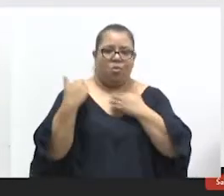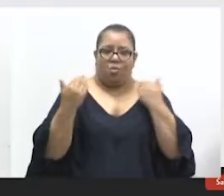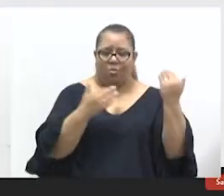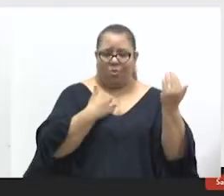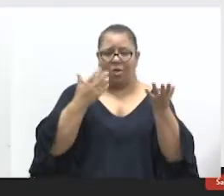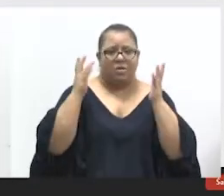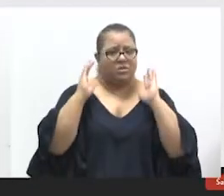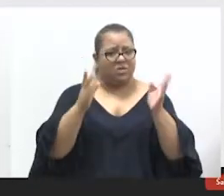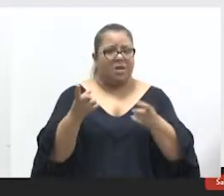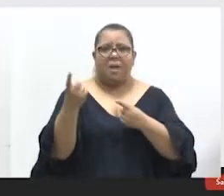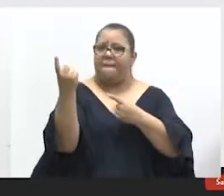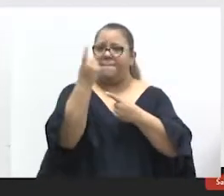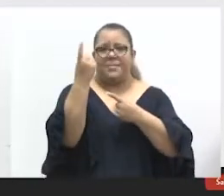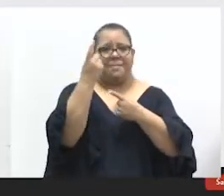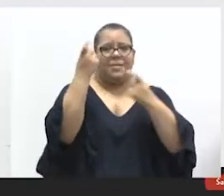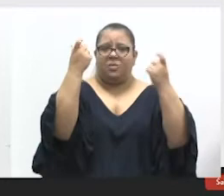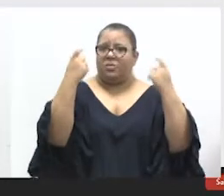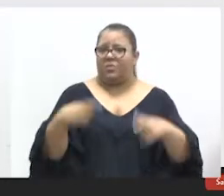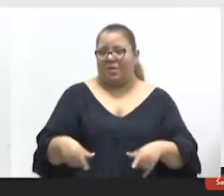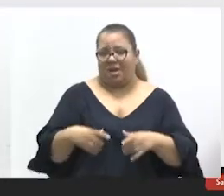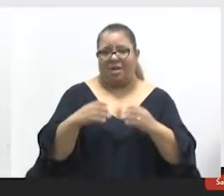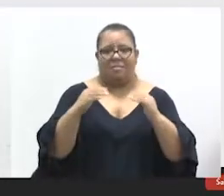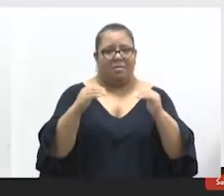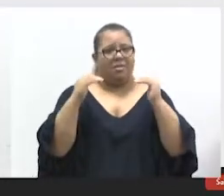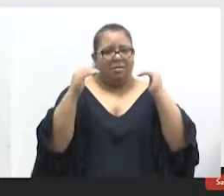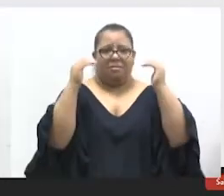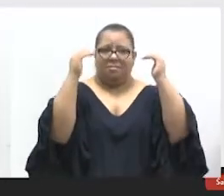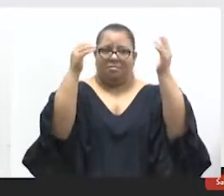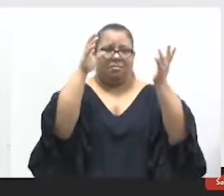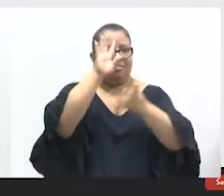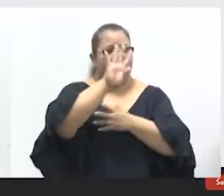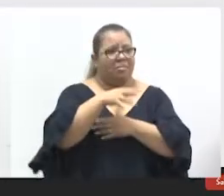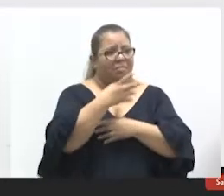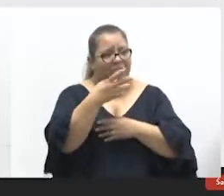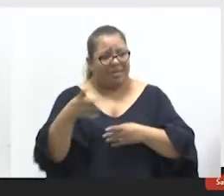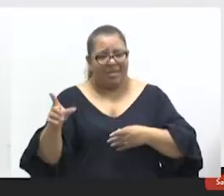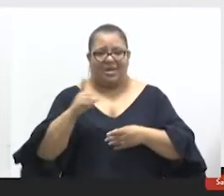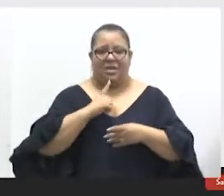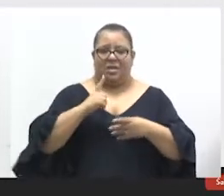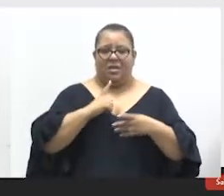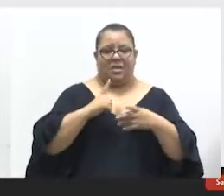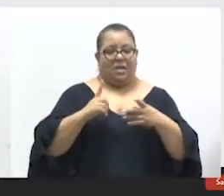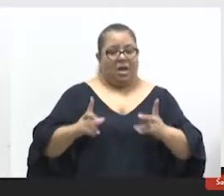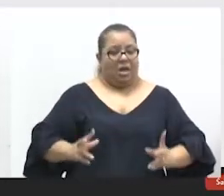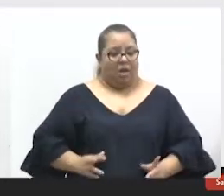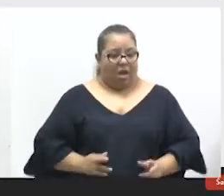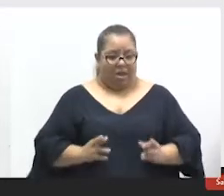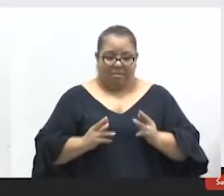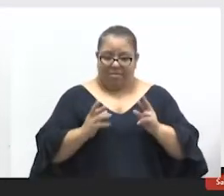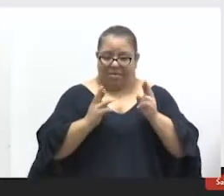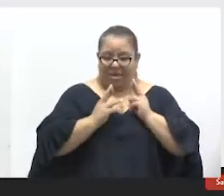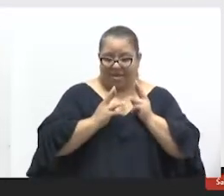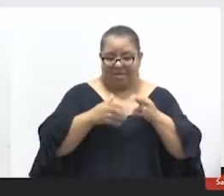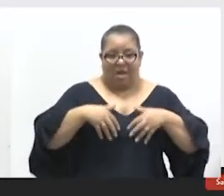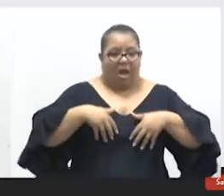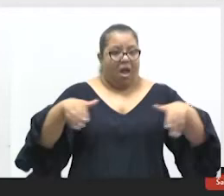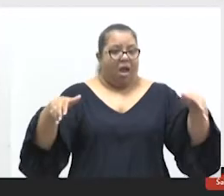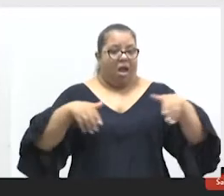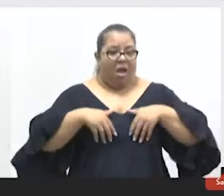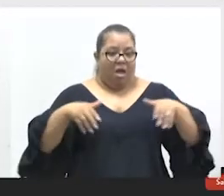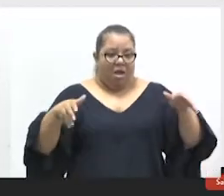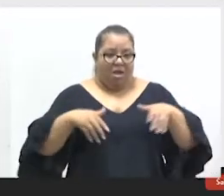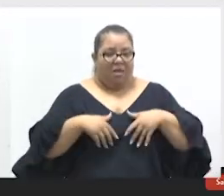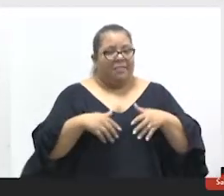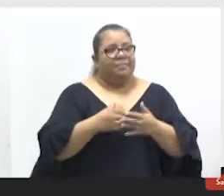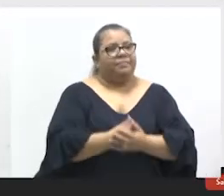lugar no ranking. São os tipos de cânceres que envolvem brônquios e pulmões. Tá? Eu não consigo ver a taxa de mortalidade